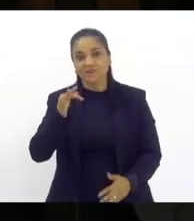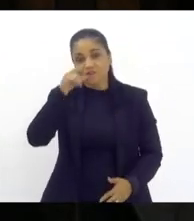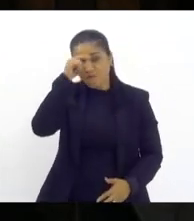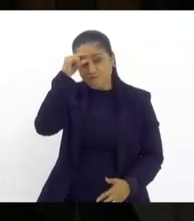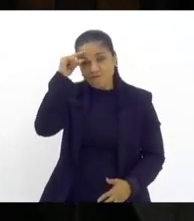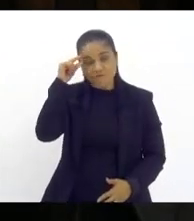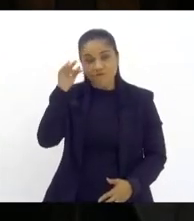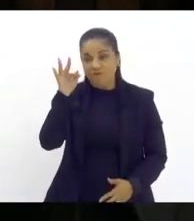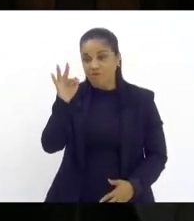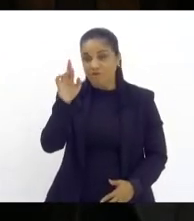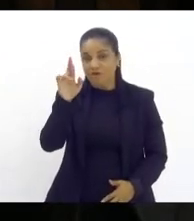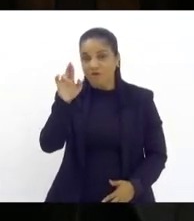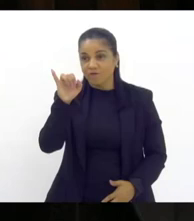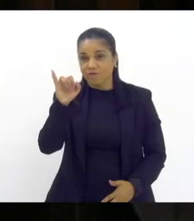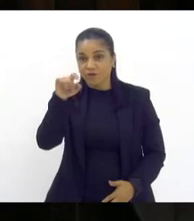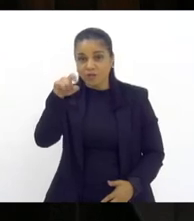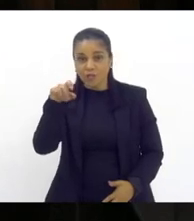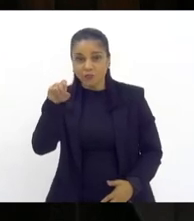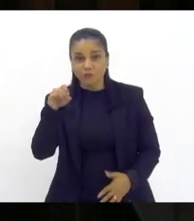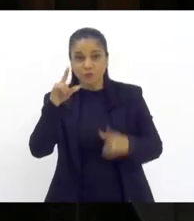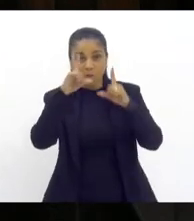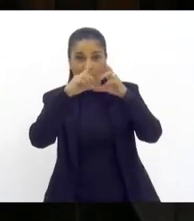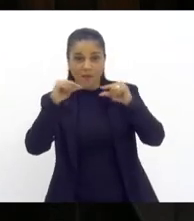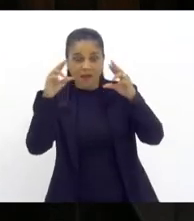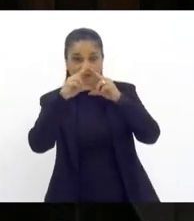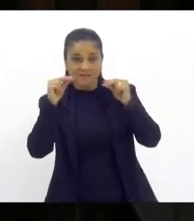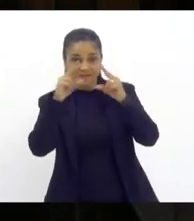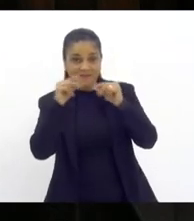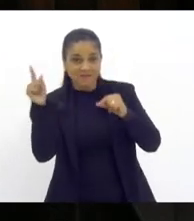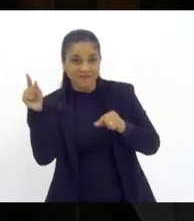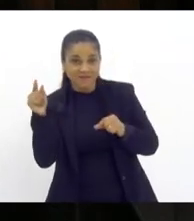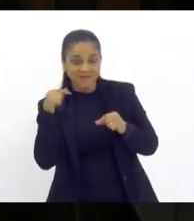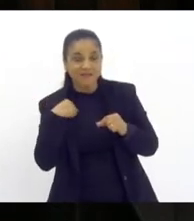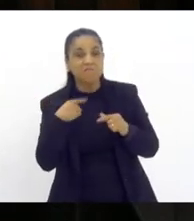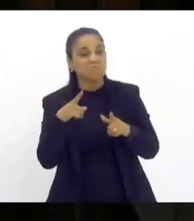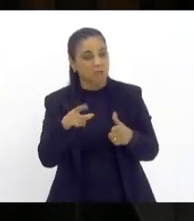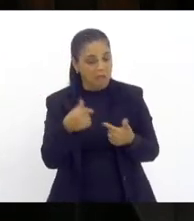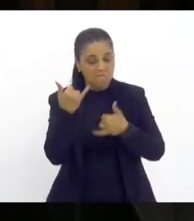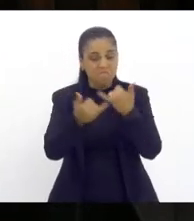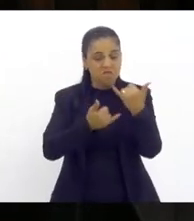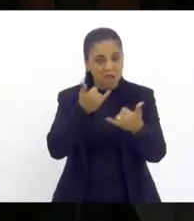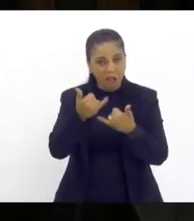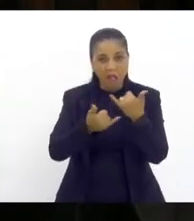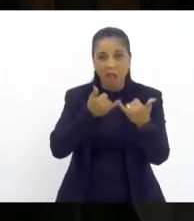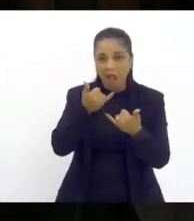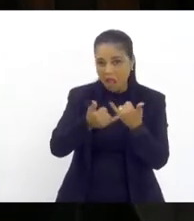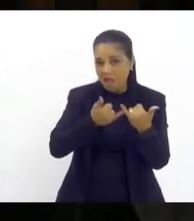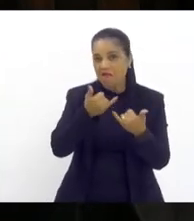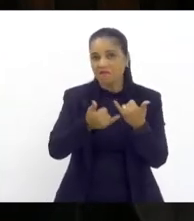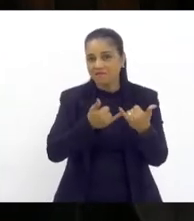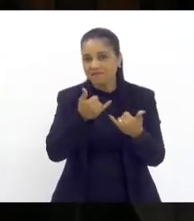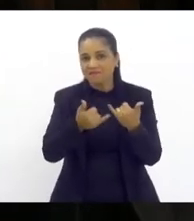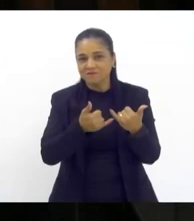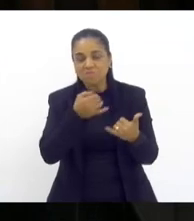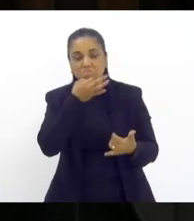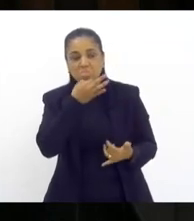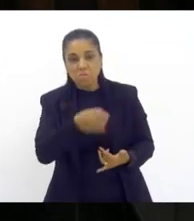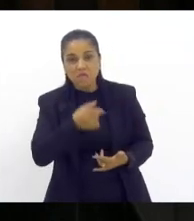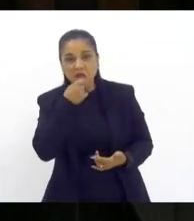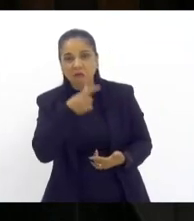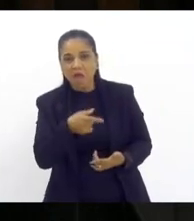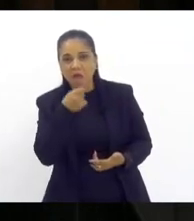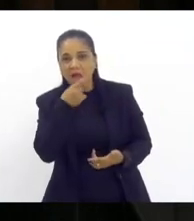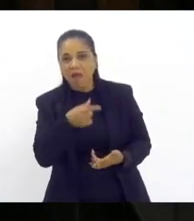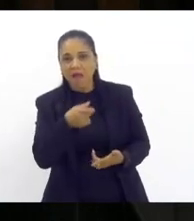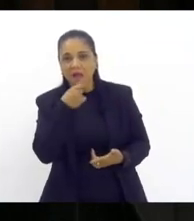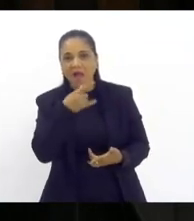dessa casa que tem feito muita galhofa, muito brincalhão que é, fazendo piadinha